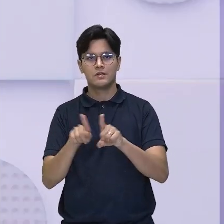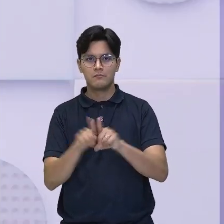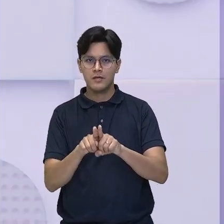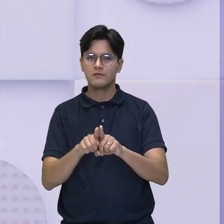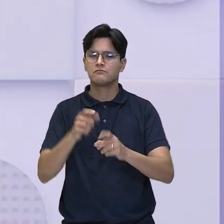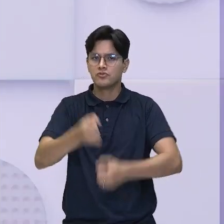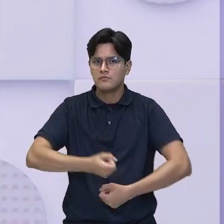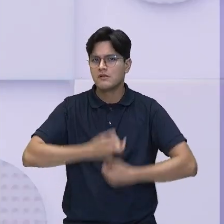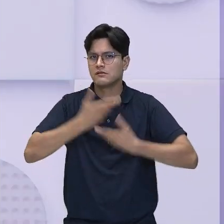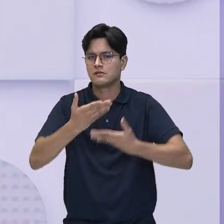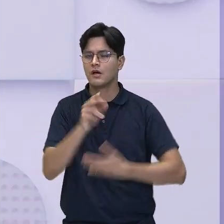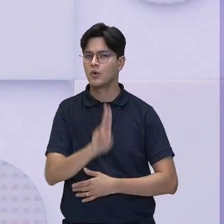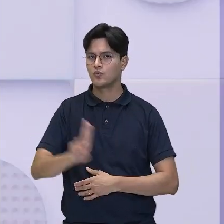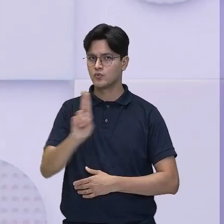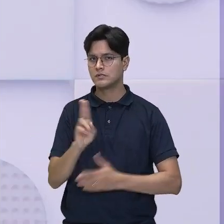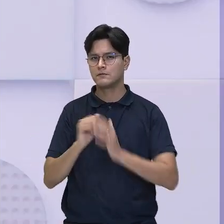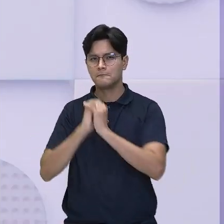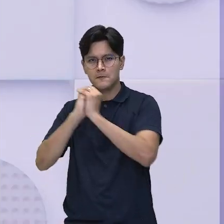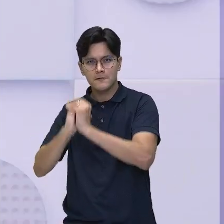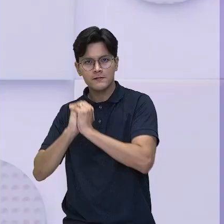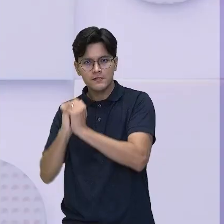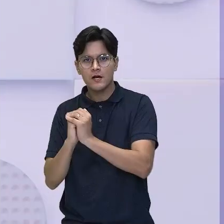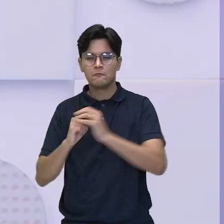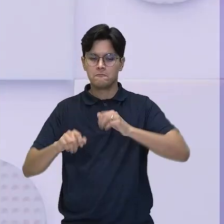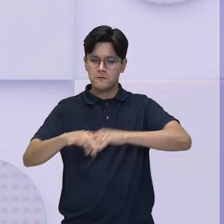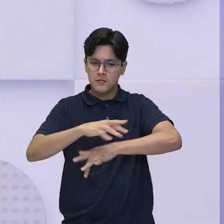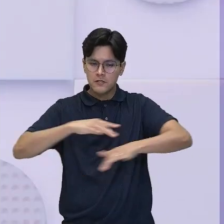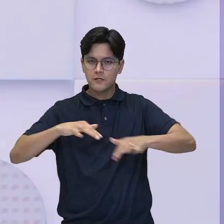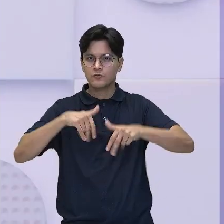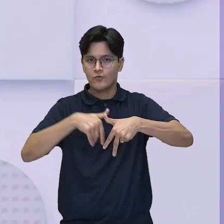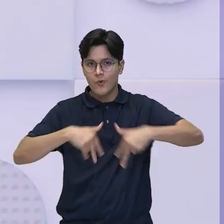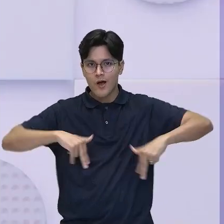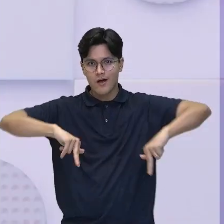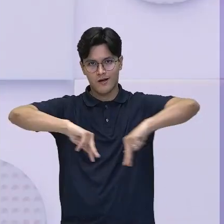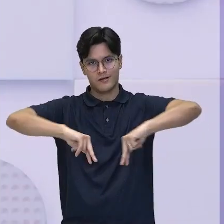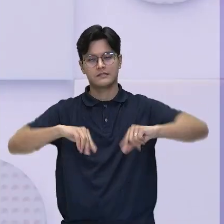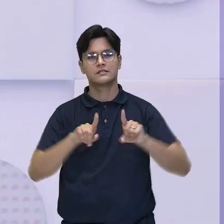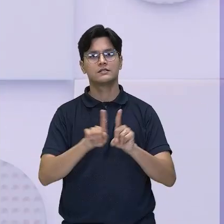dos rituais e também na dimensão